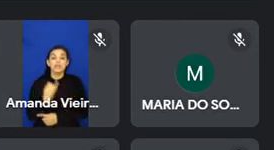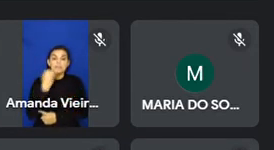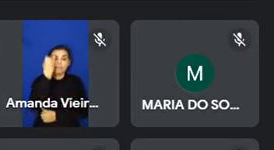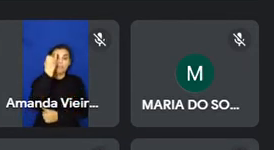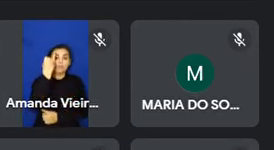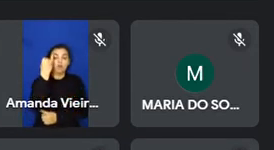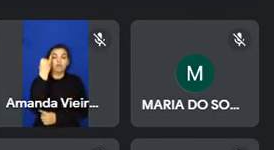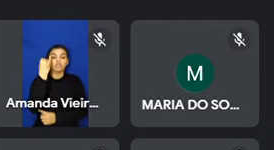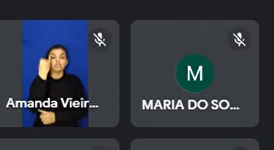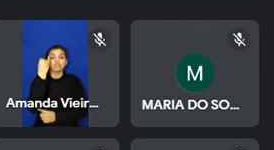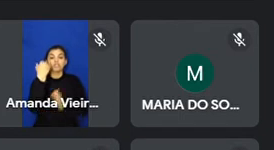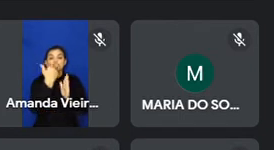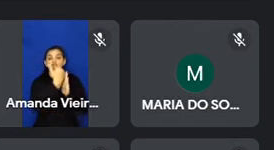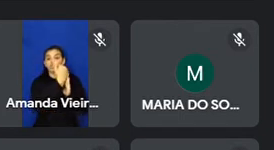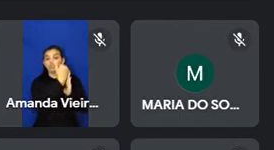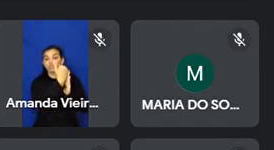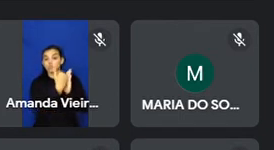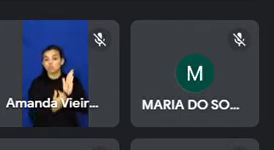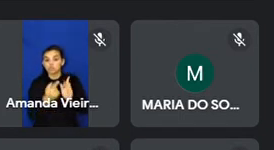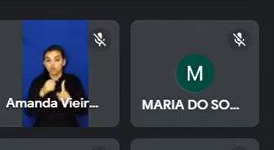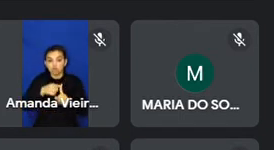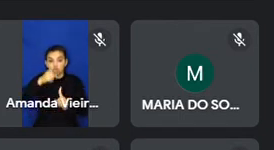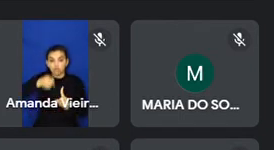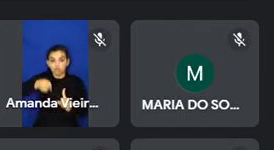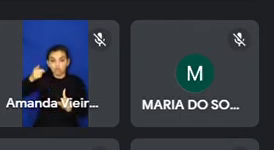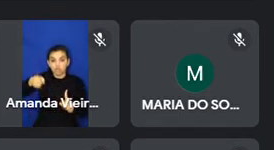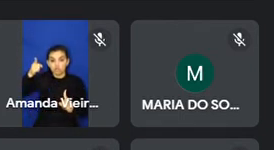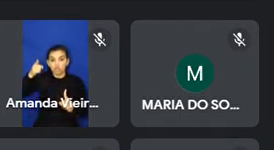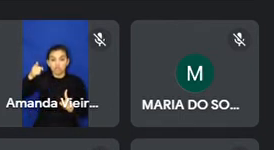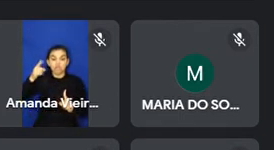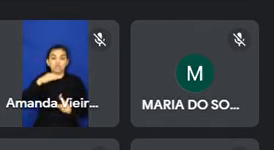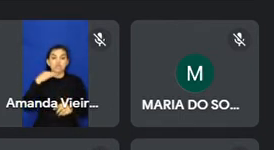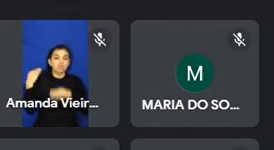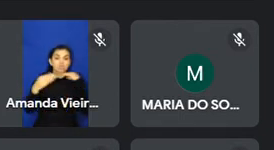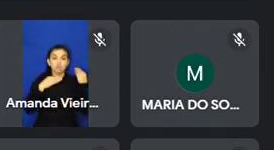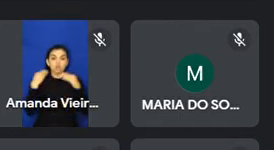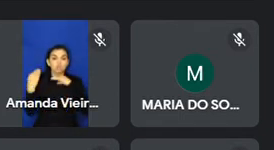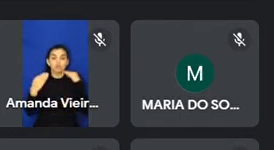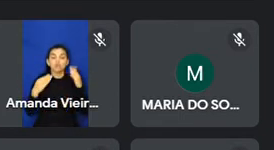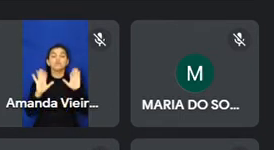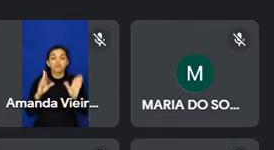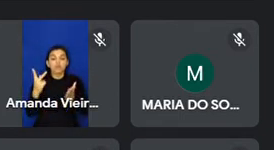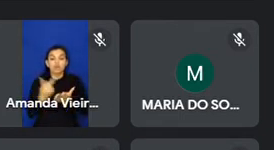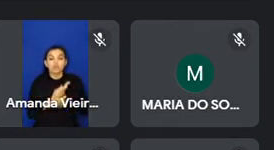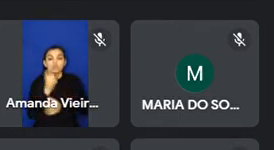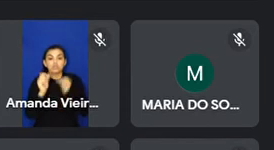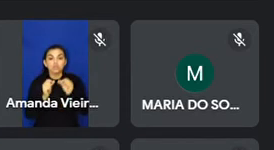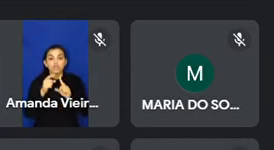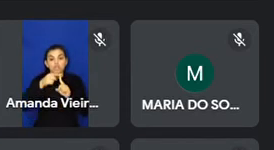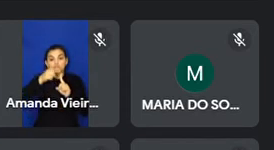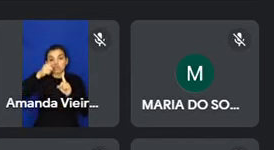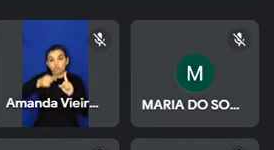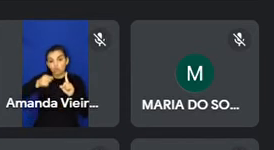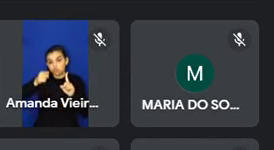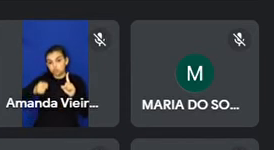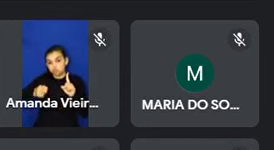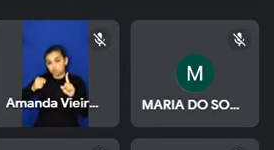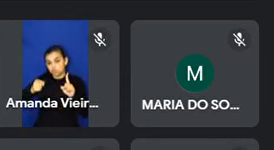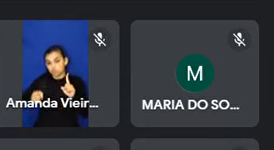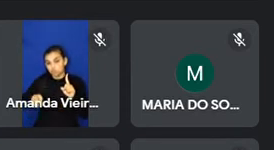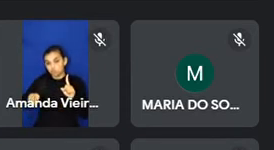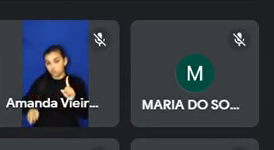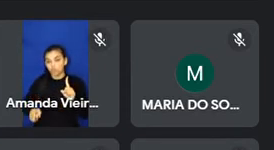da doença, e é isso que ele está conseguindo, né? A gente vê que a taxa de mortalidade ela está reduzindo. No entanto, como é um vírus